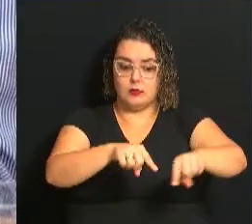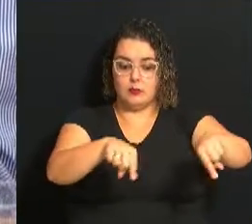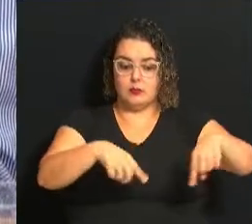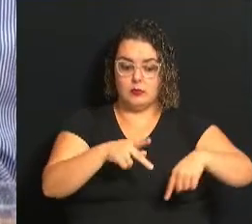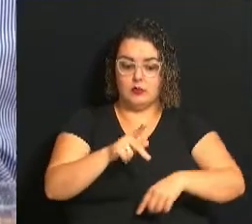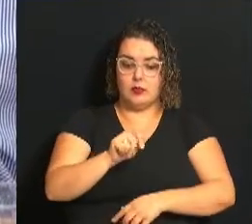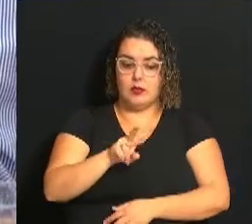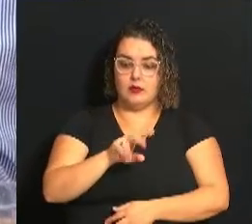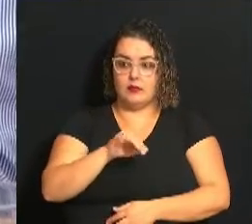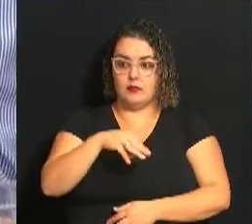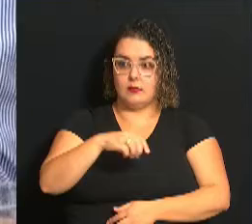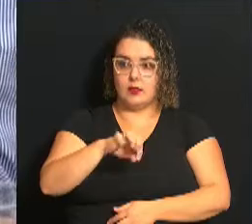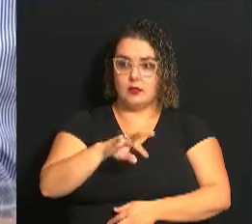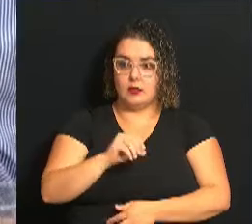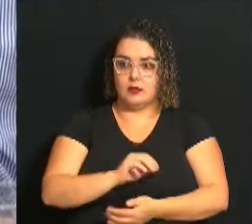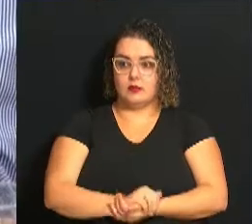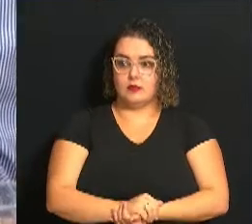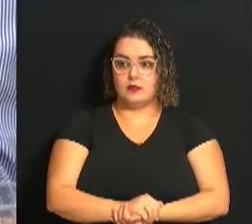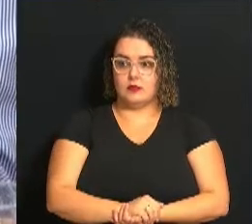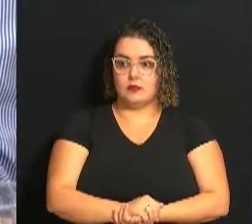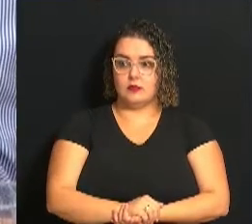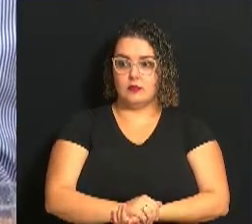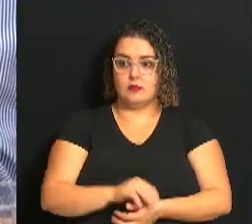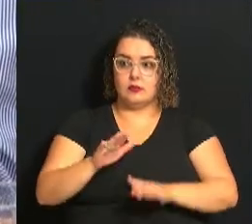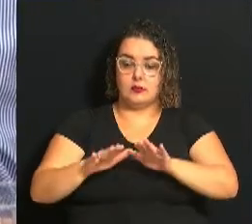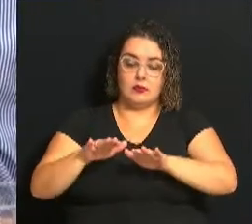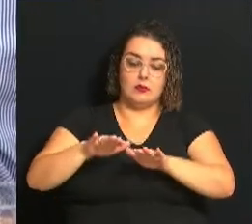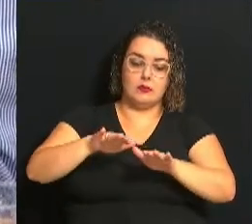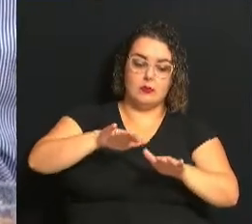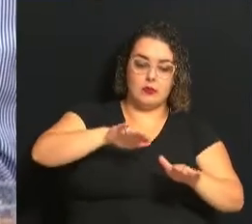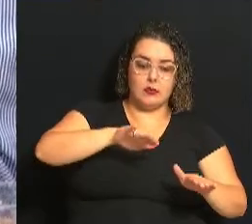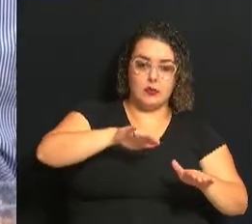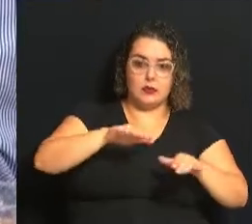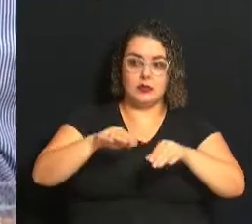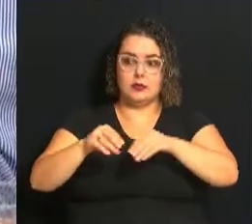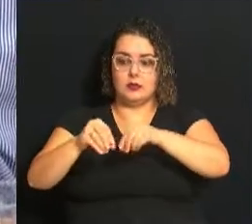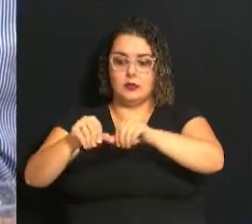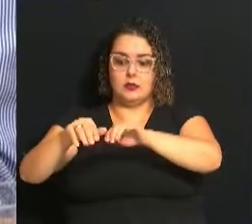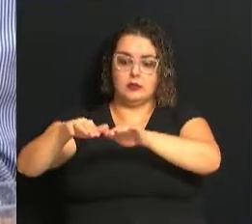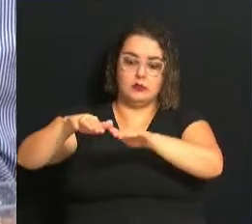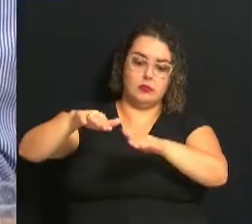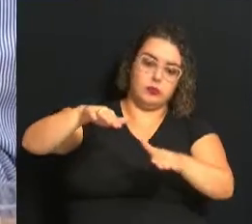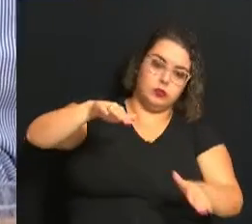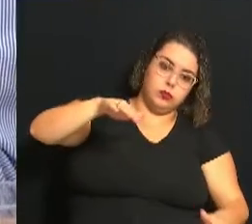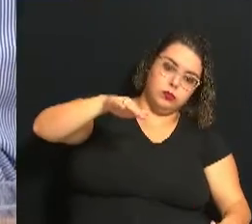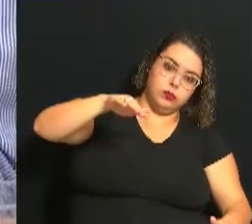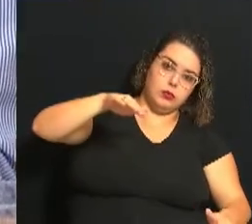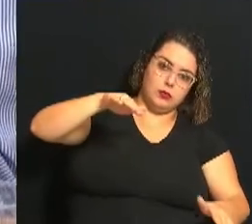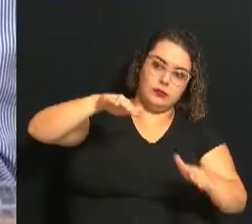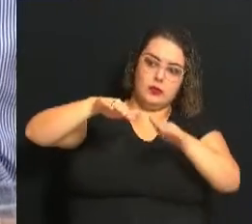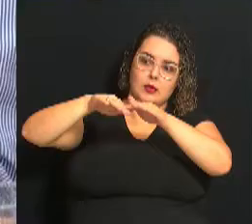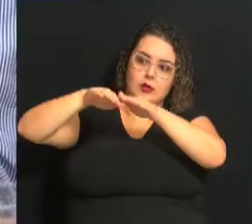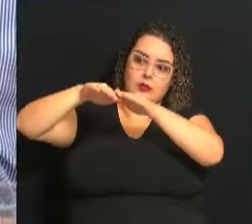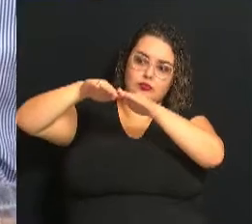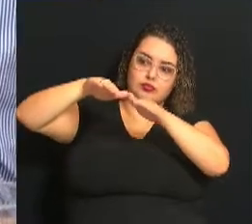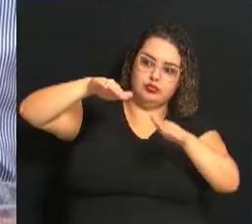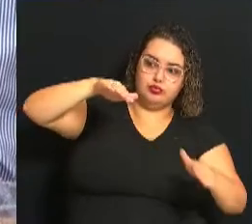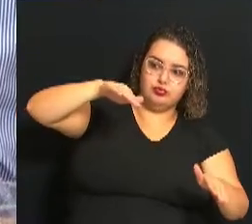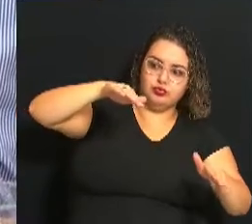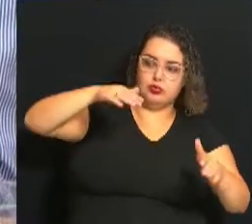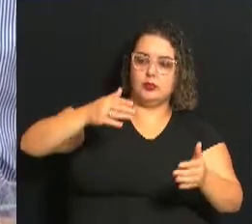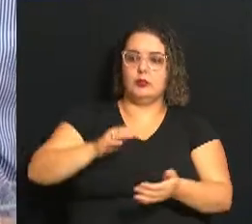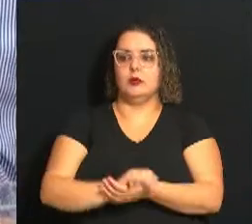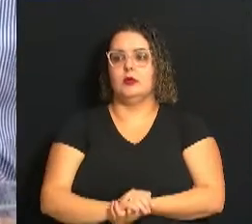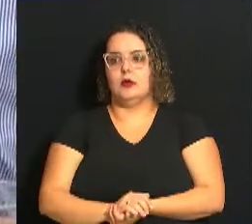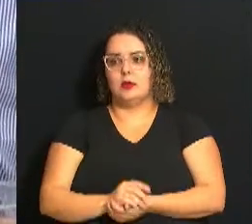até um a mais, dependendo da declividade do terreno. Você tem terrenos que são verdadeiras encostas, ali, por exemplo, no Hermitage, em Sousas,